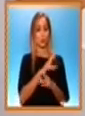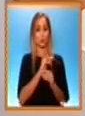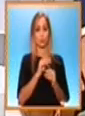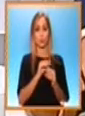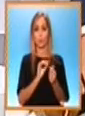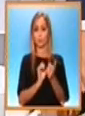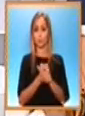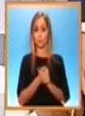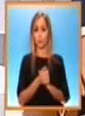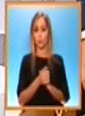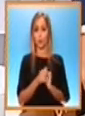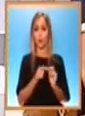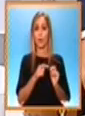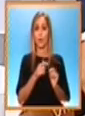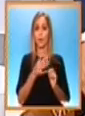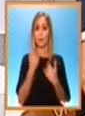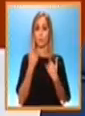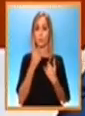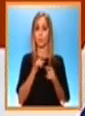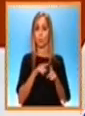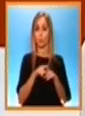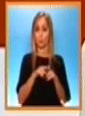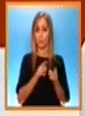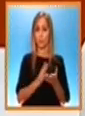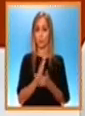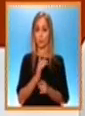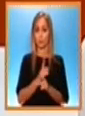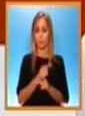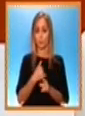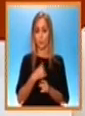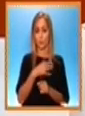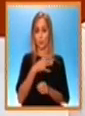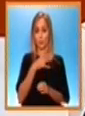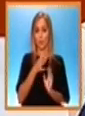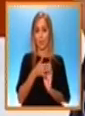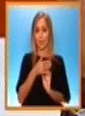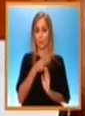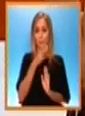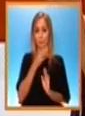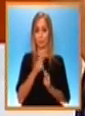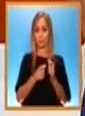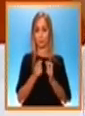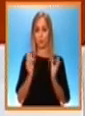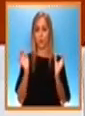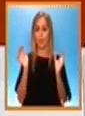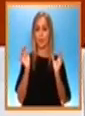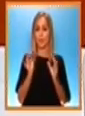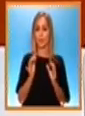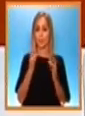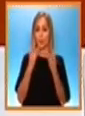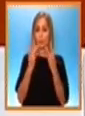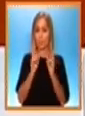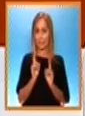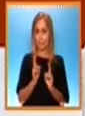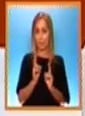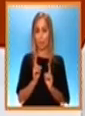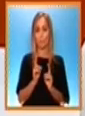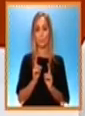continua aqui também, não é? Sim, mas sabes, só para dizer muito rapidamente aquilo que estavas a dizer das pessoas não irem também muito ao teatro e